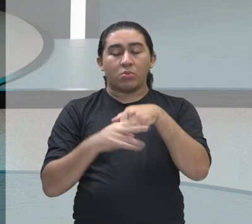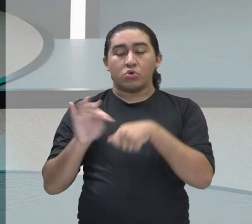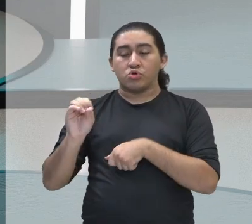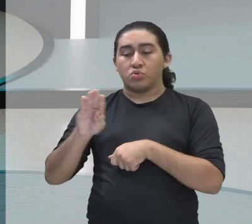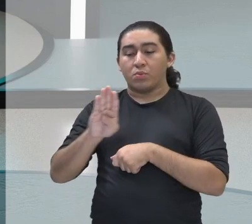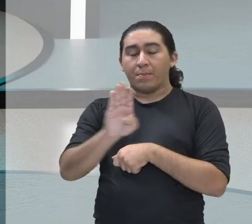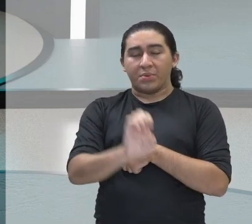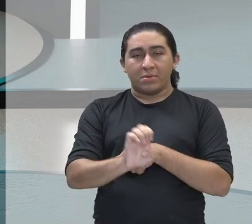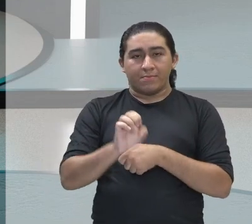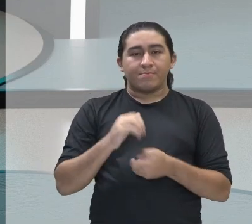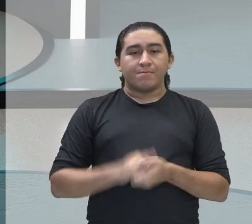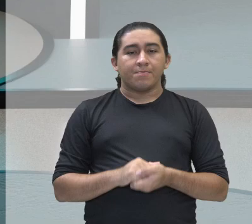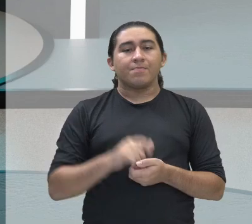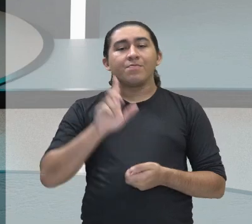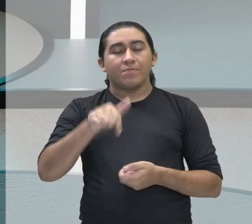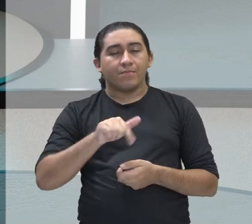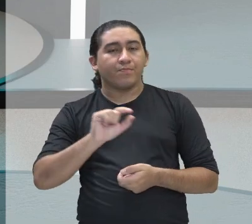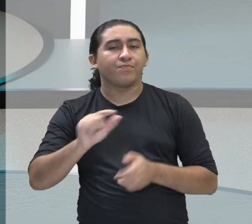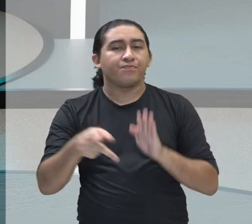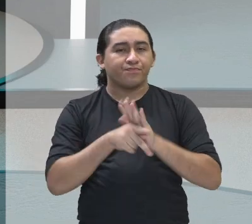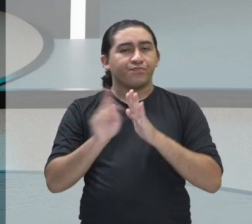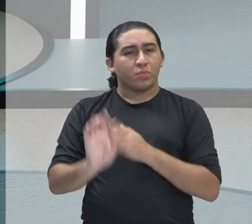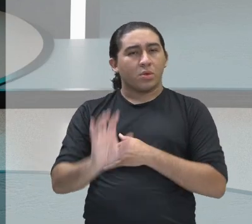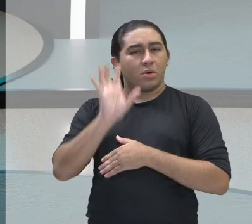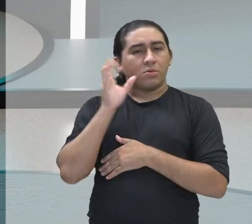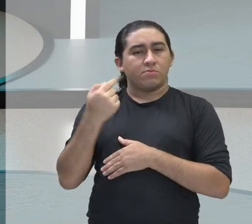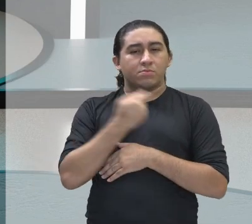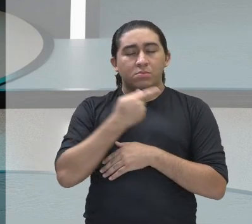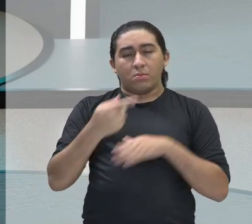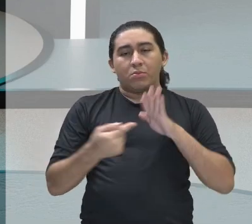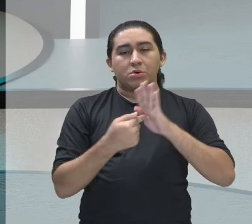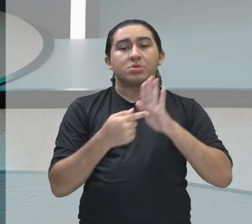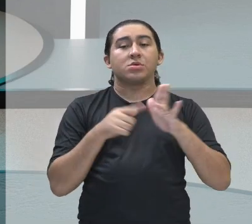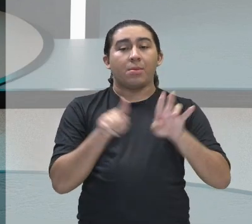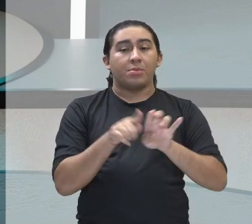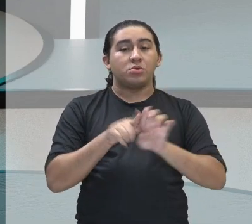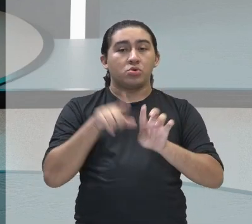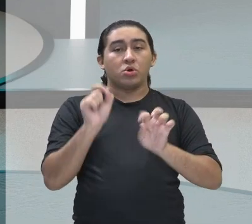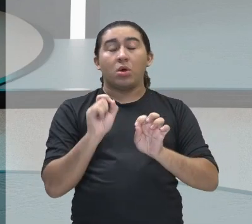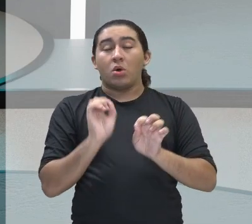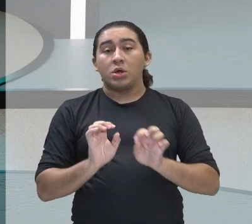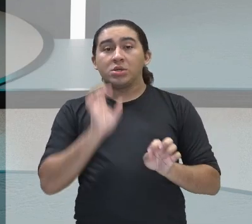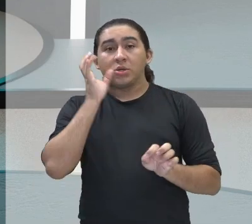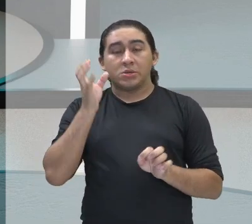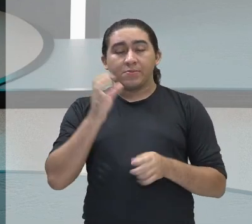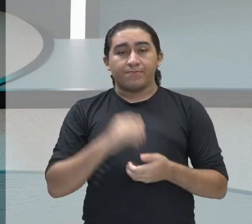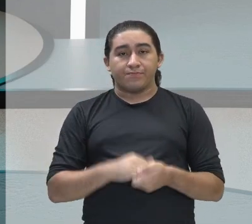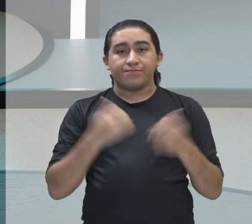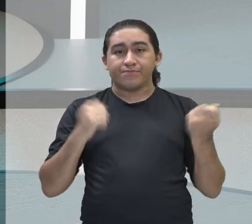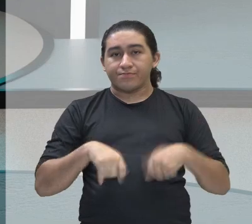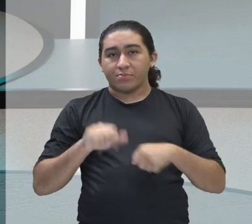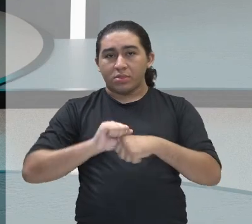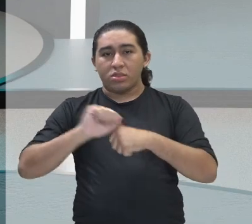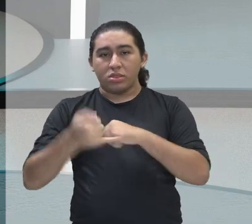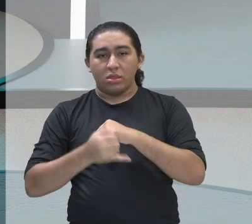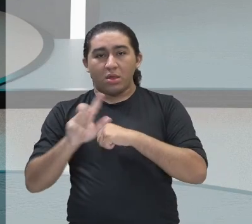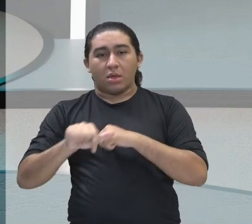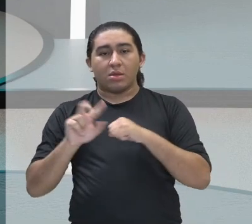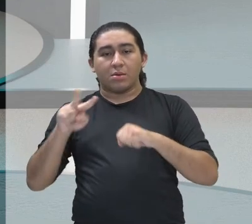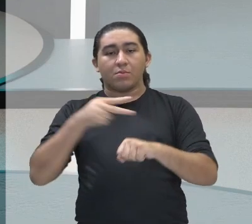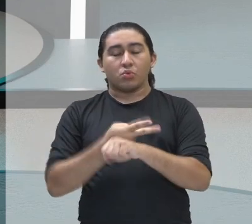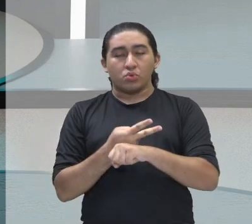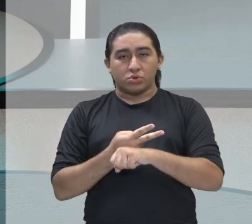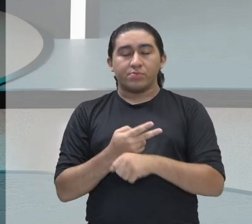bom? Esse é mais um caso, né, que a gente já vem falando aqui, de situações onde o adjetivo vem depois do